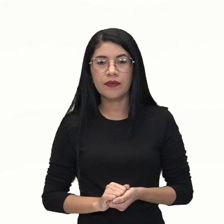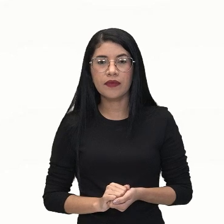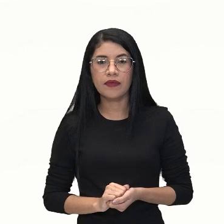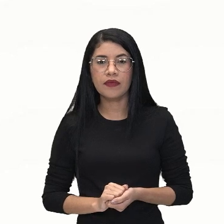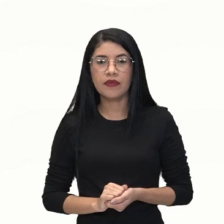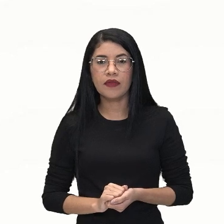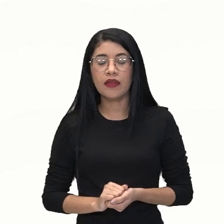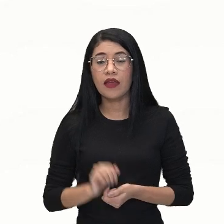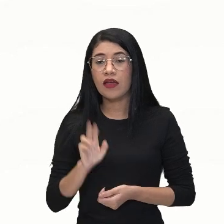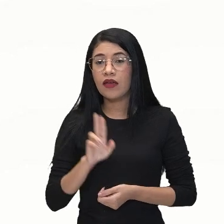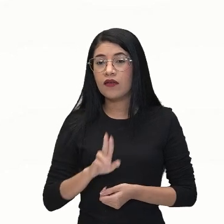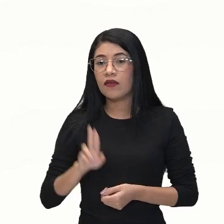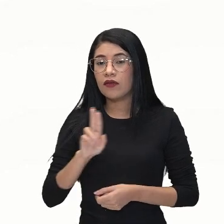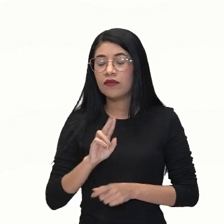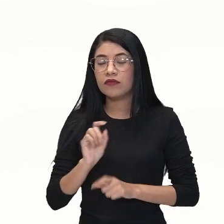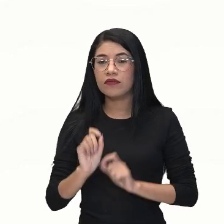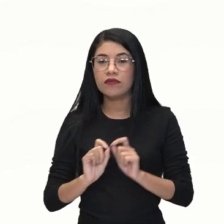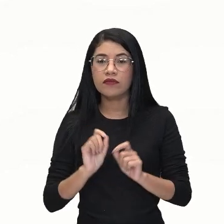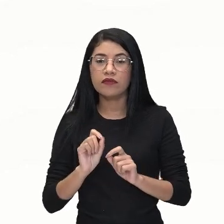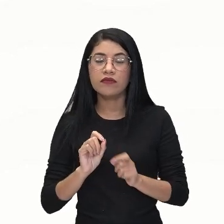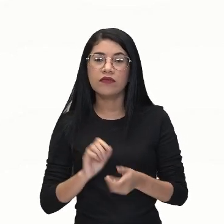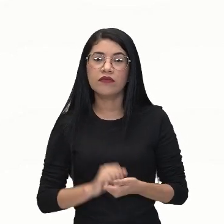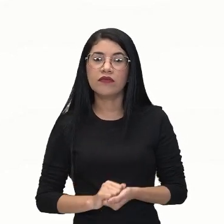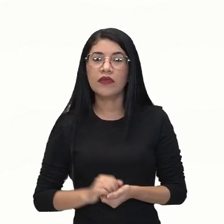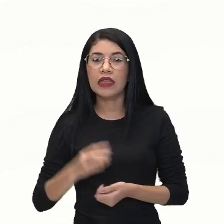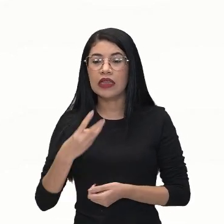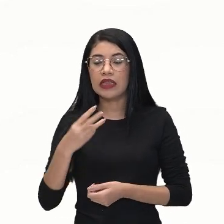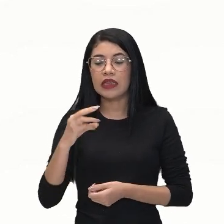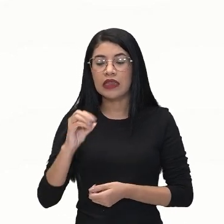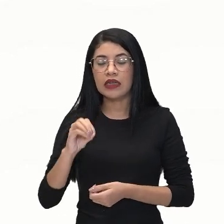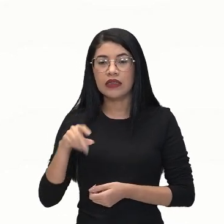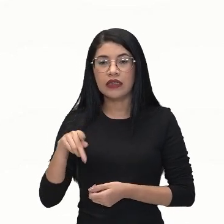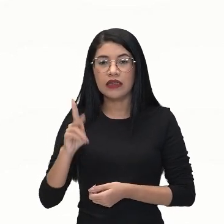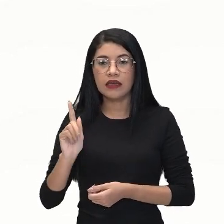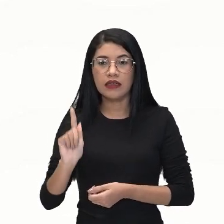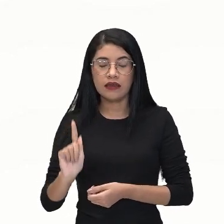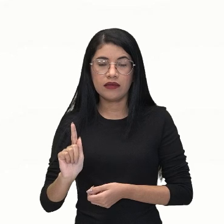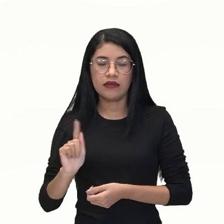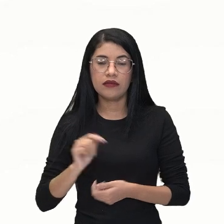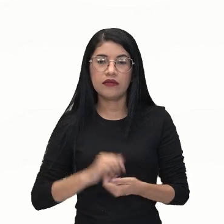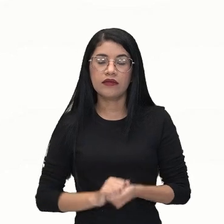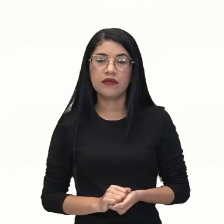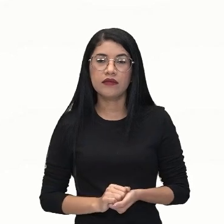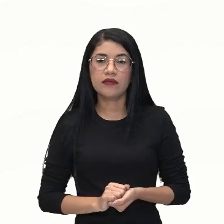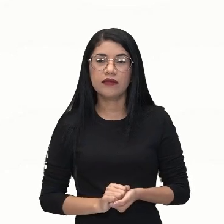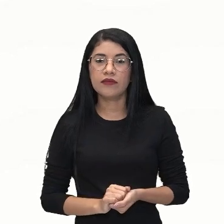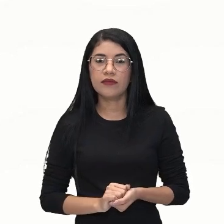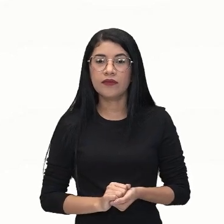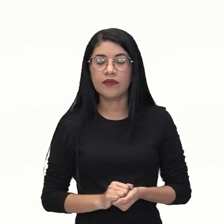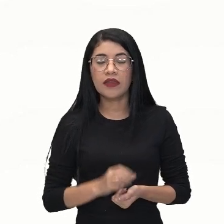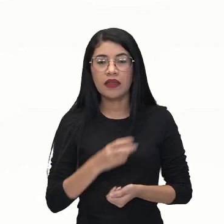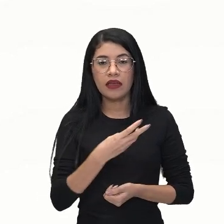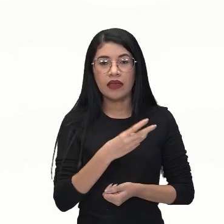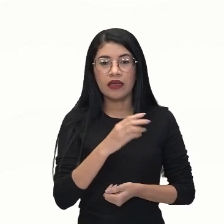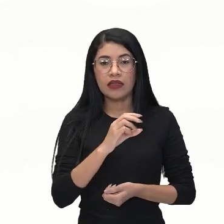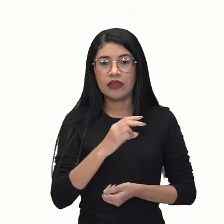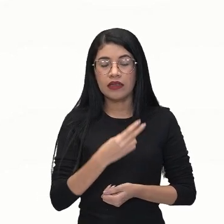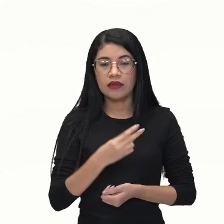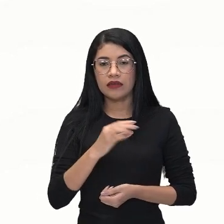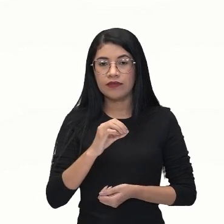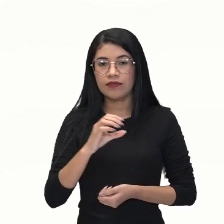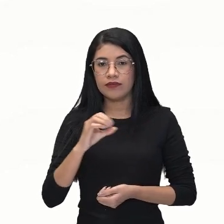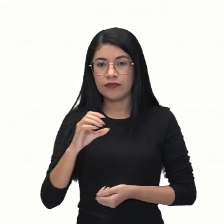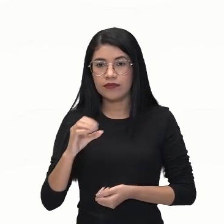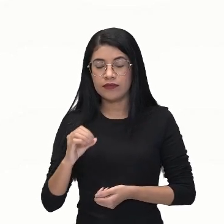Eu vou usar 30 quilos. E para 32 mil metros